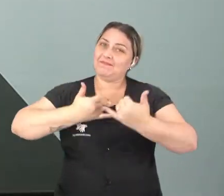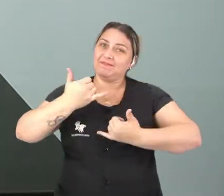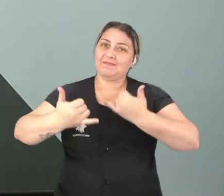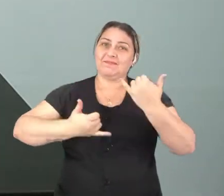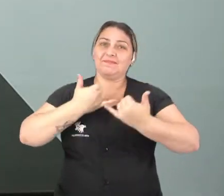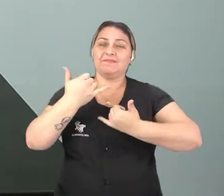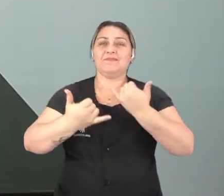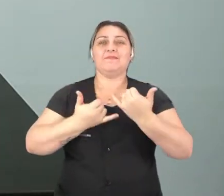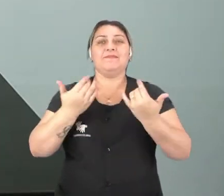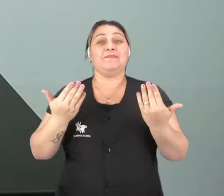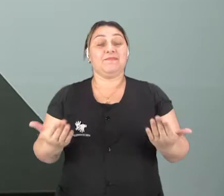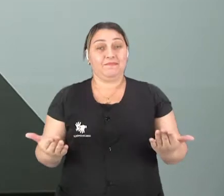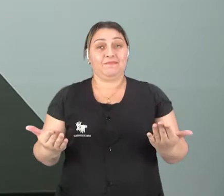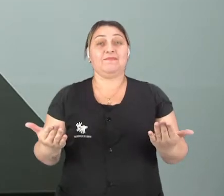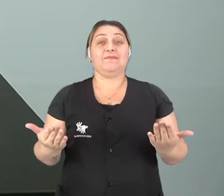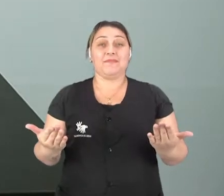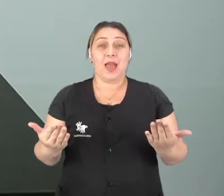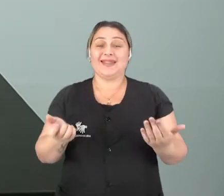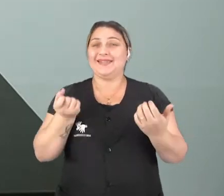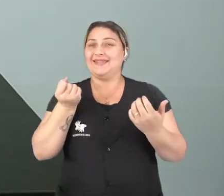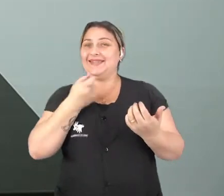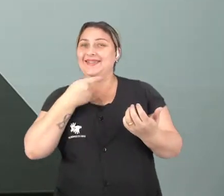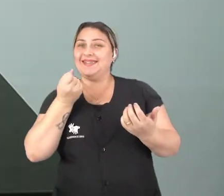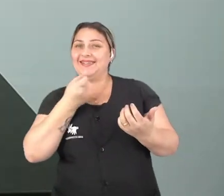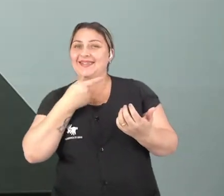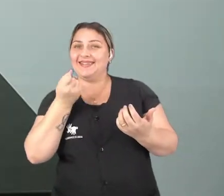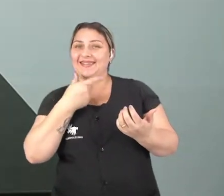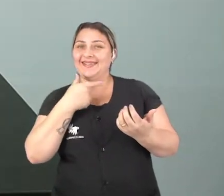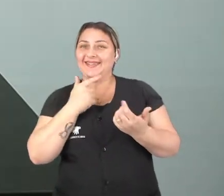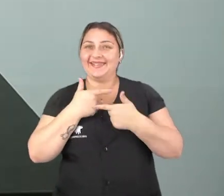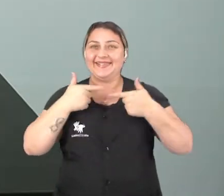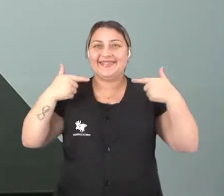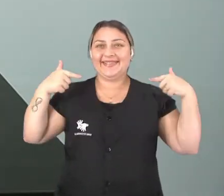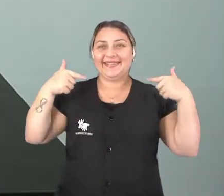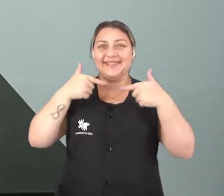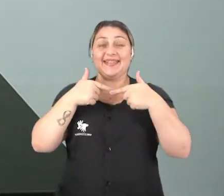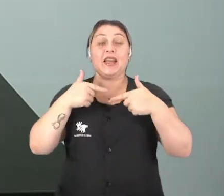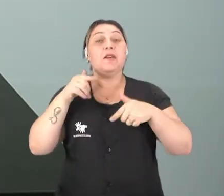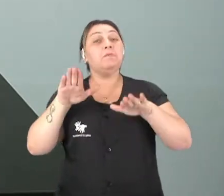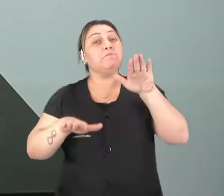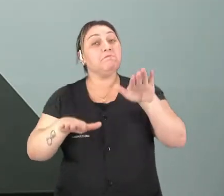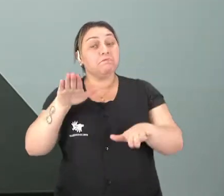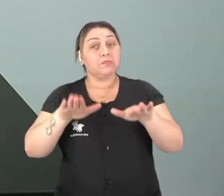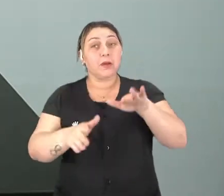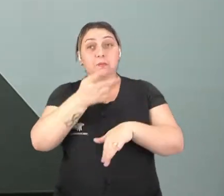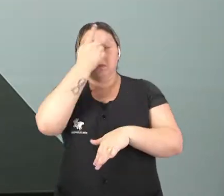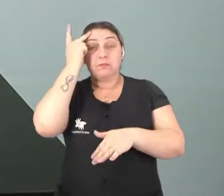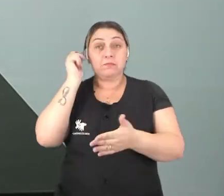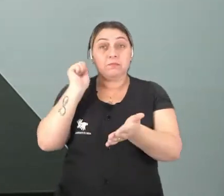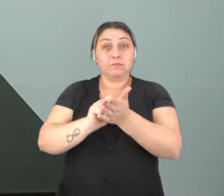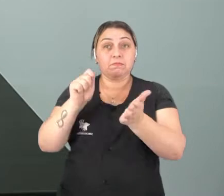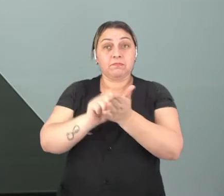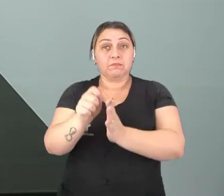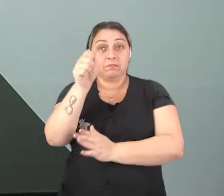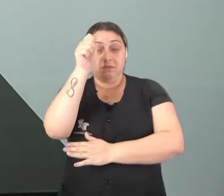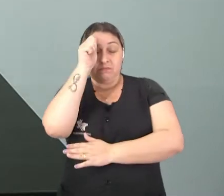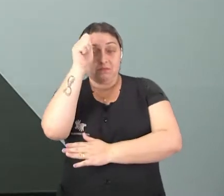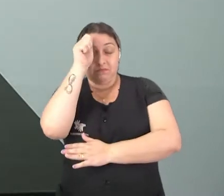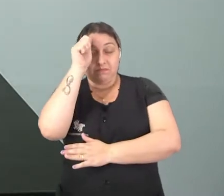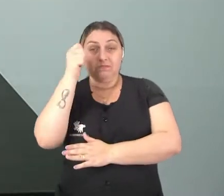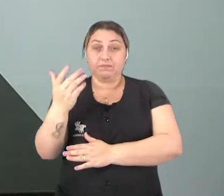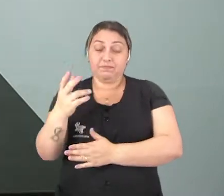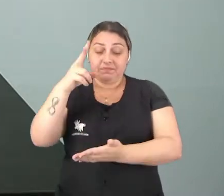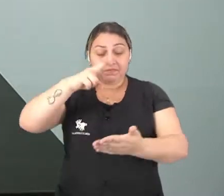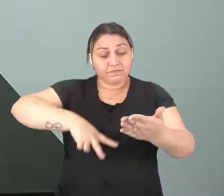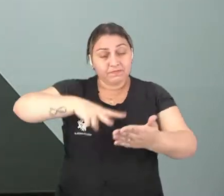né? E mesmo naquela coisa mais engraçada, que é o humor. Então vai depender muito de autor para autor. Então